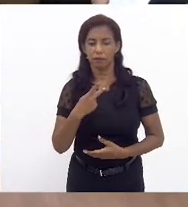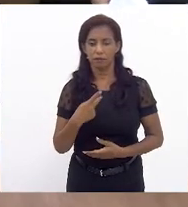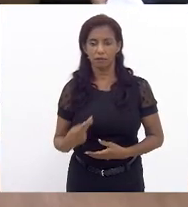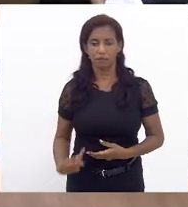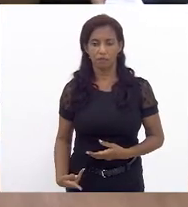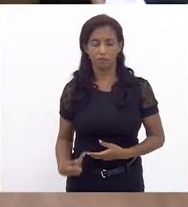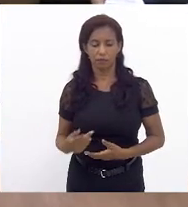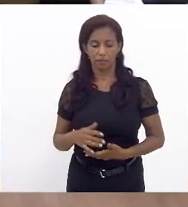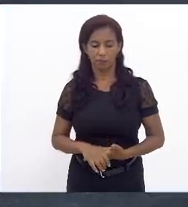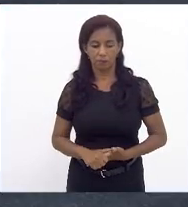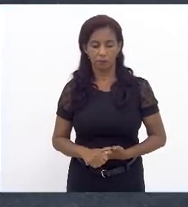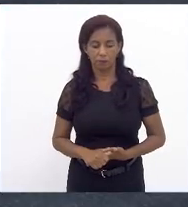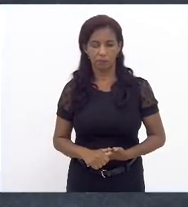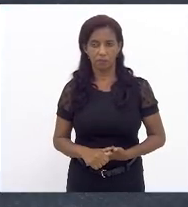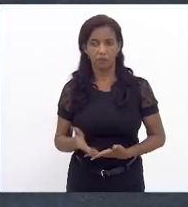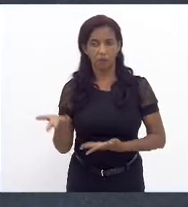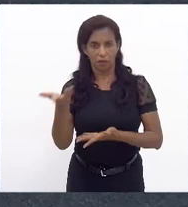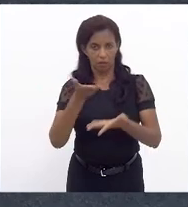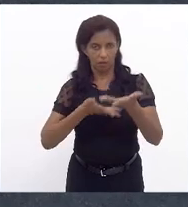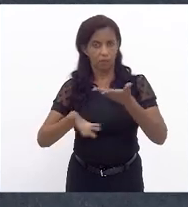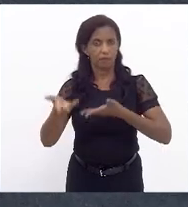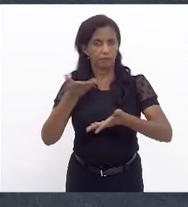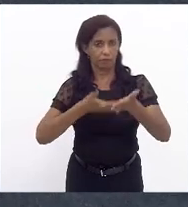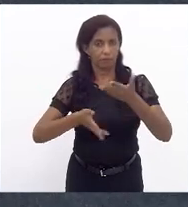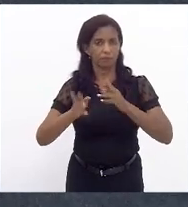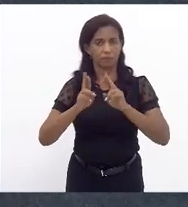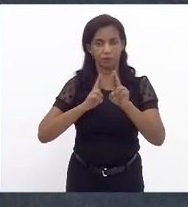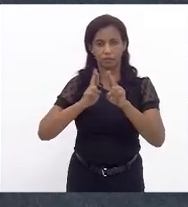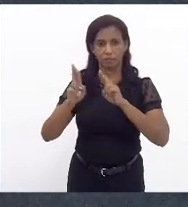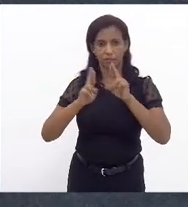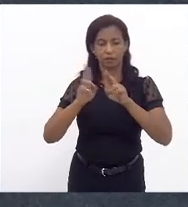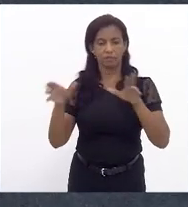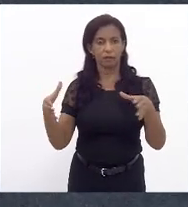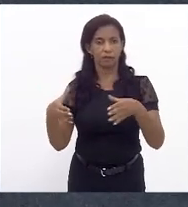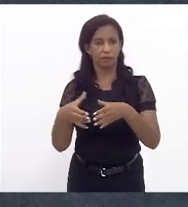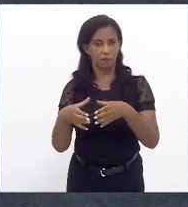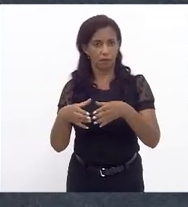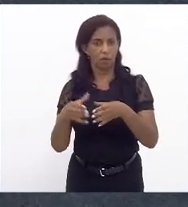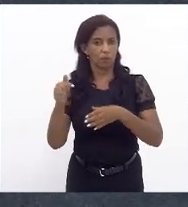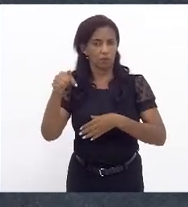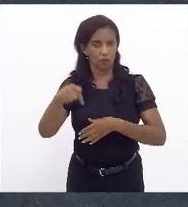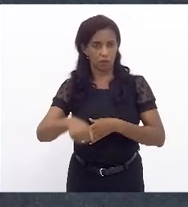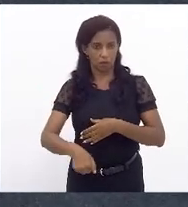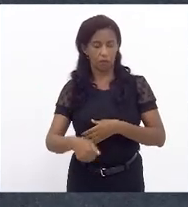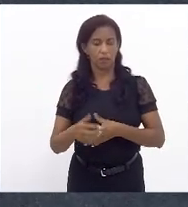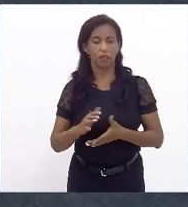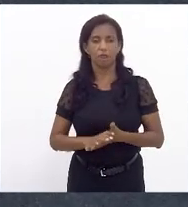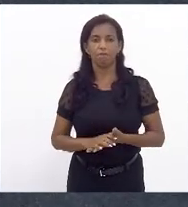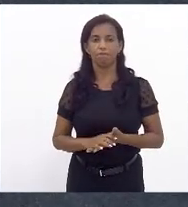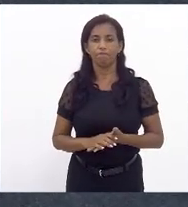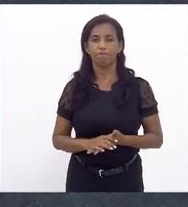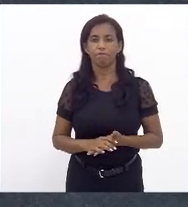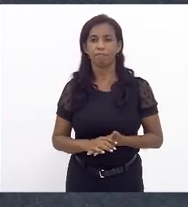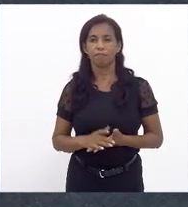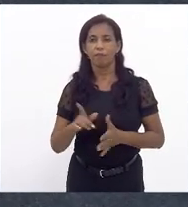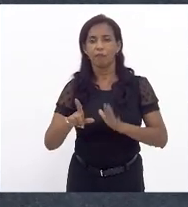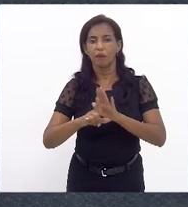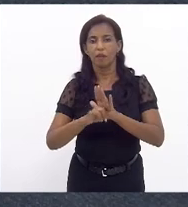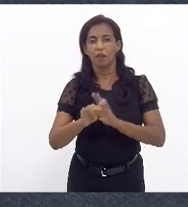Presidente, participei ativamente da discussão da comissão instalada aqui, que resultou na